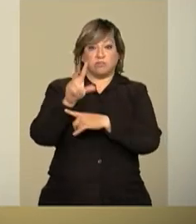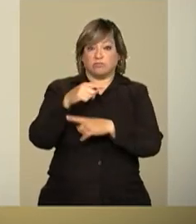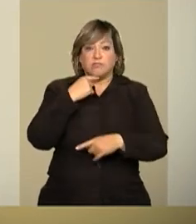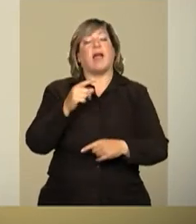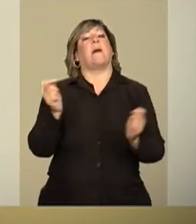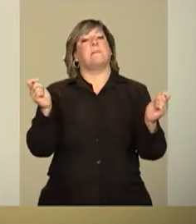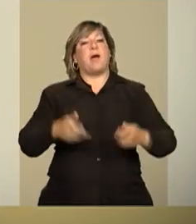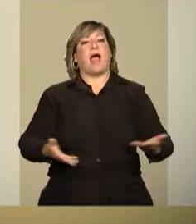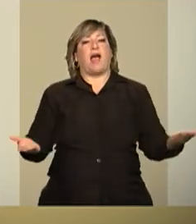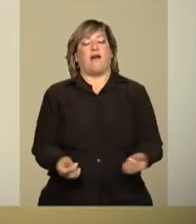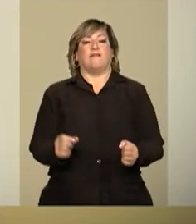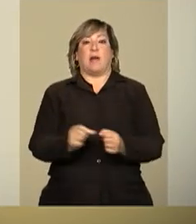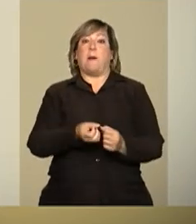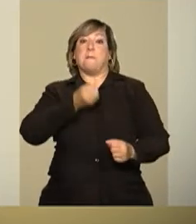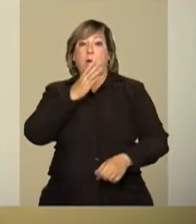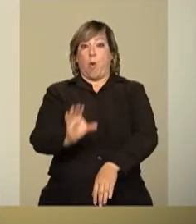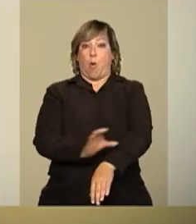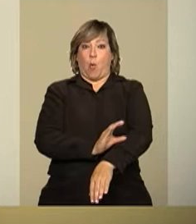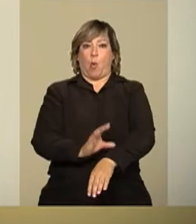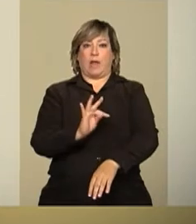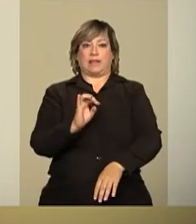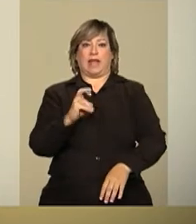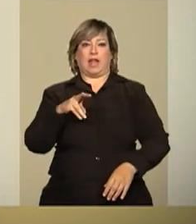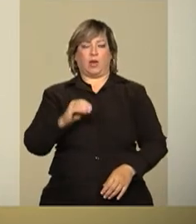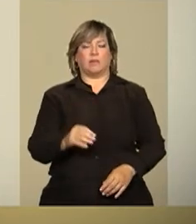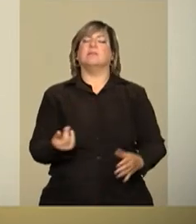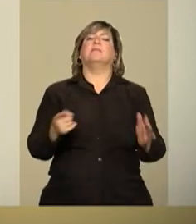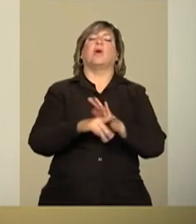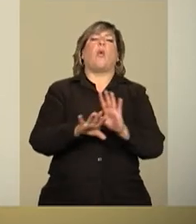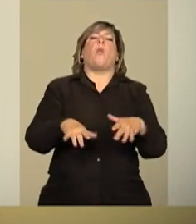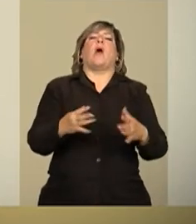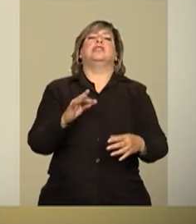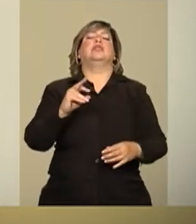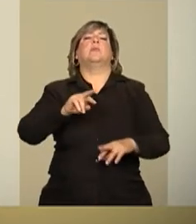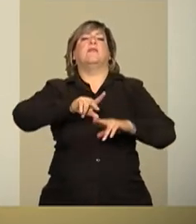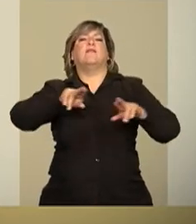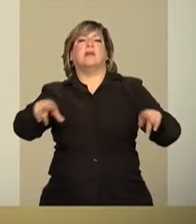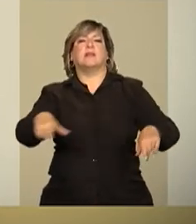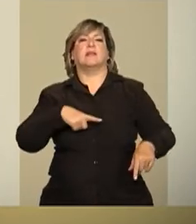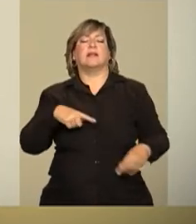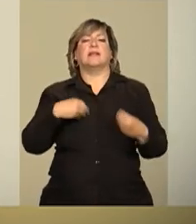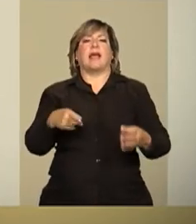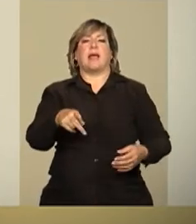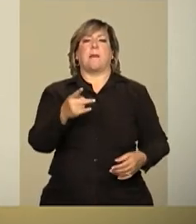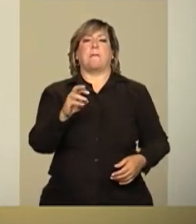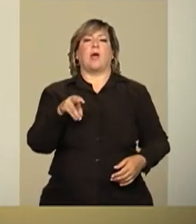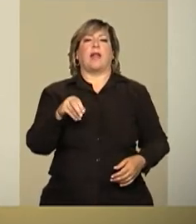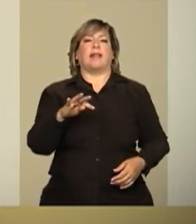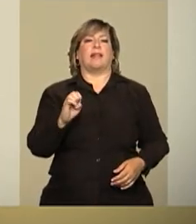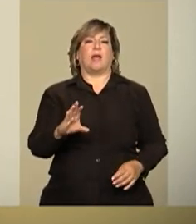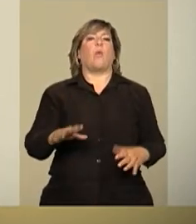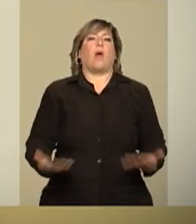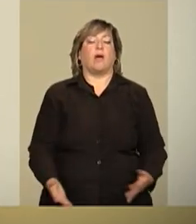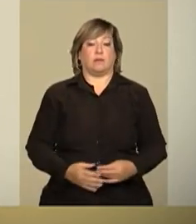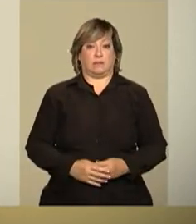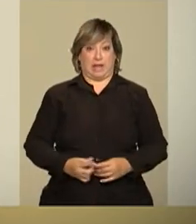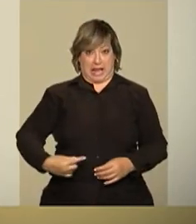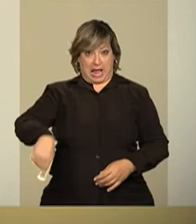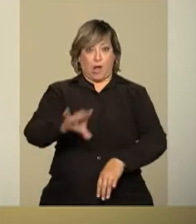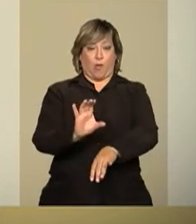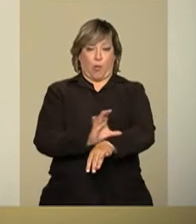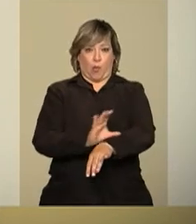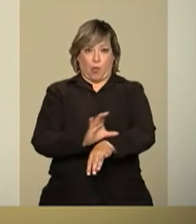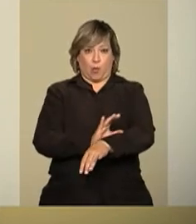terá a oportunidade de fazer um bom curso técnico que tipo de curso técnico é oferecido no Pronatec Presidente Max os